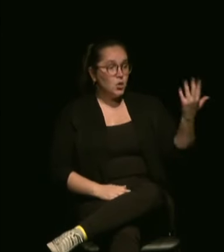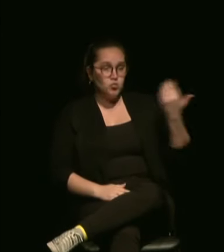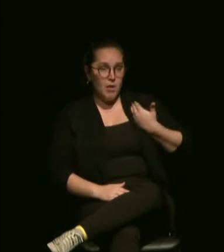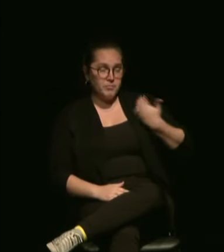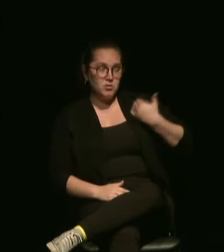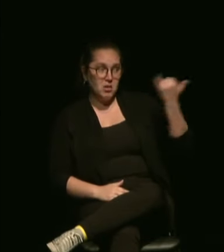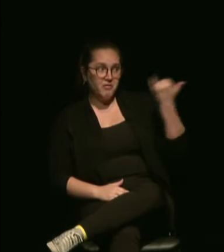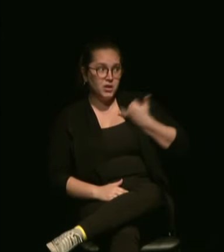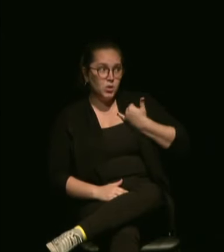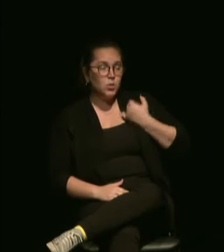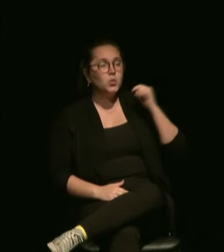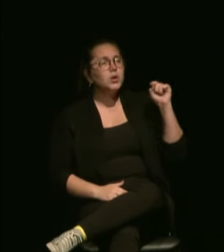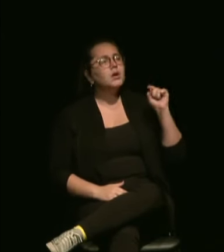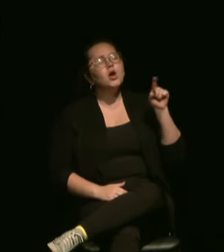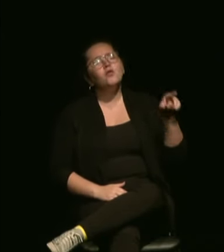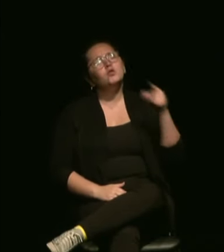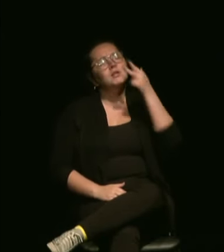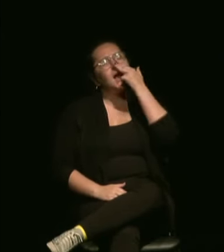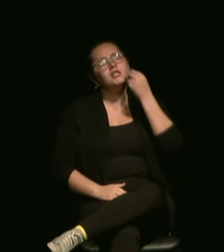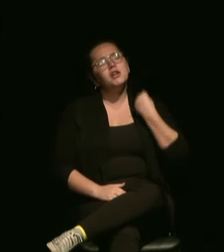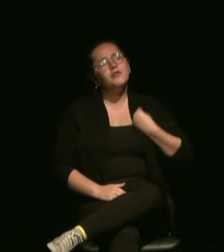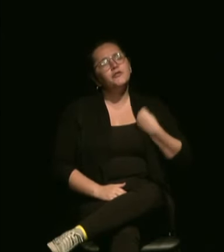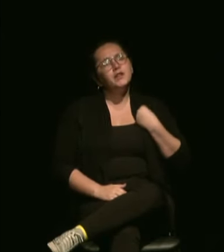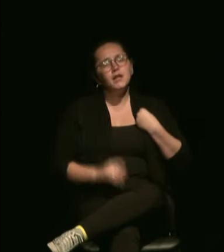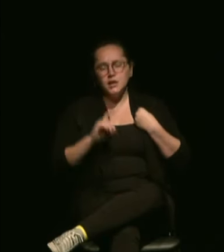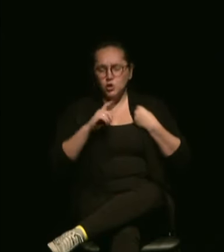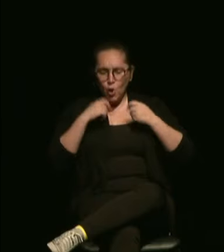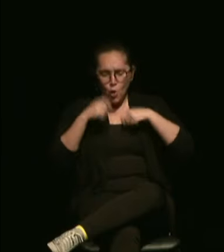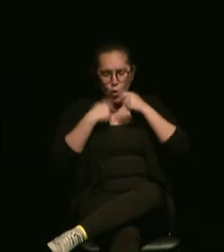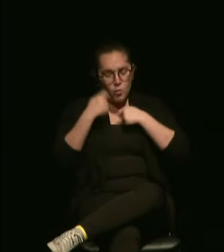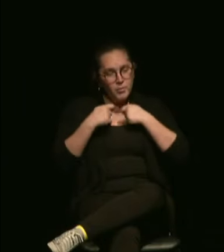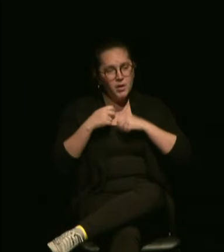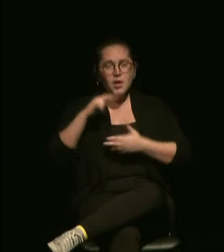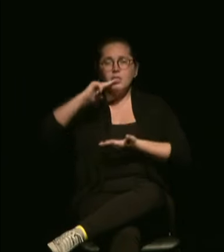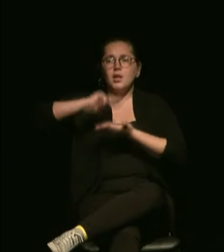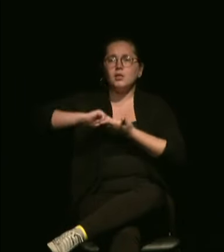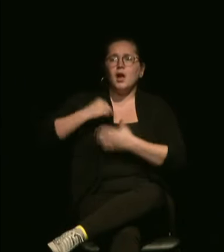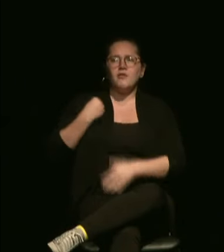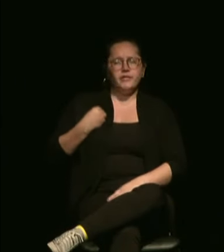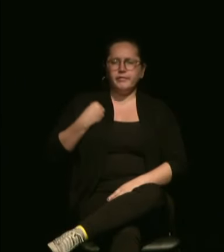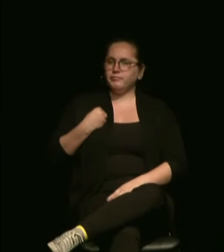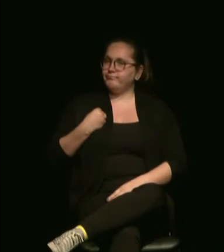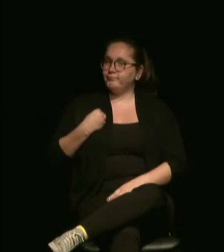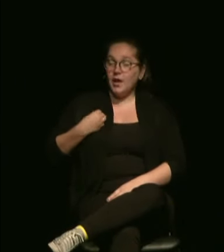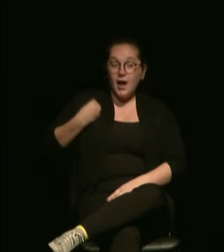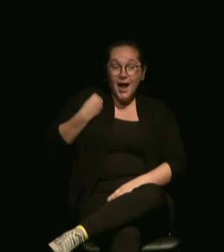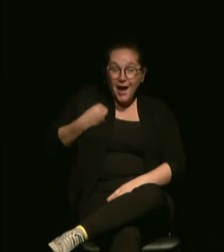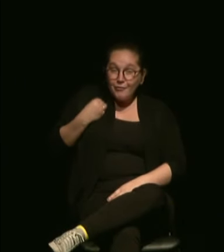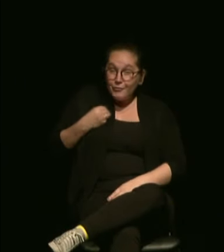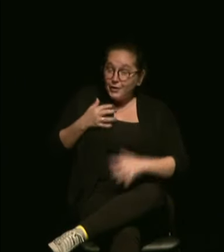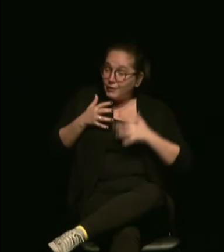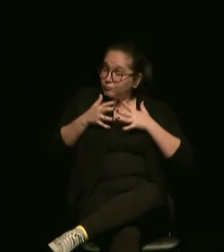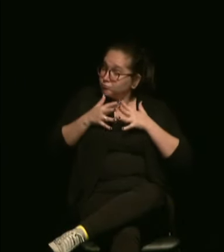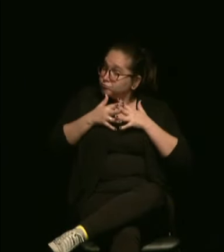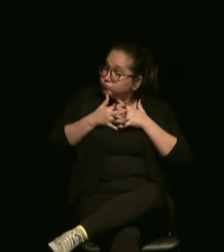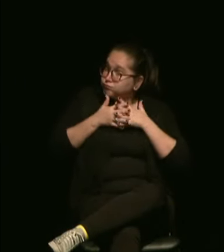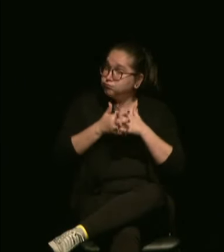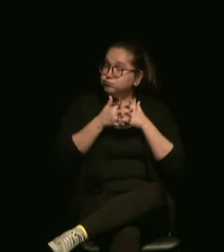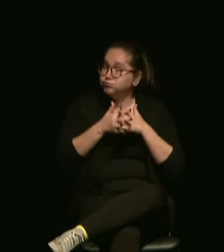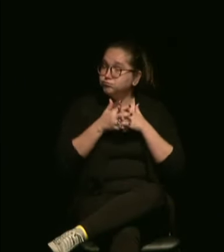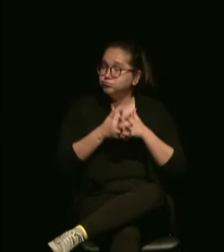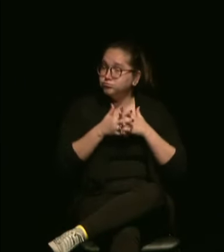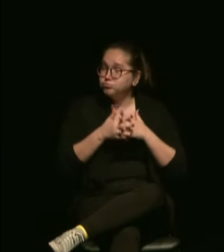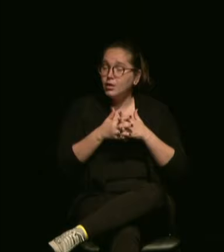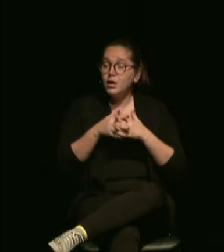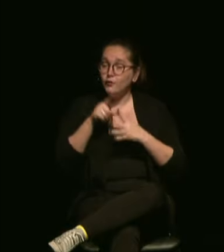disse, você acha que a vida é só comer, deitar e viver? Não é não. A vida é mais complexa do que você pode pensar, do